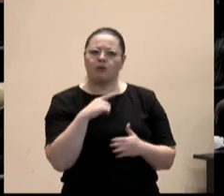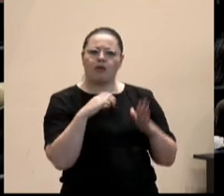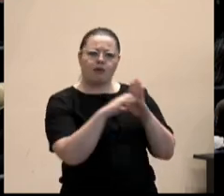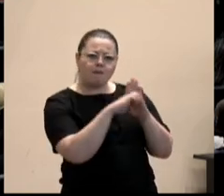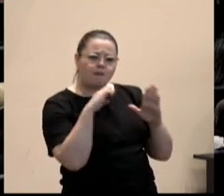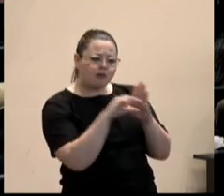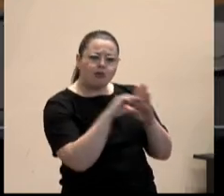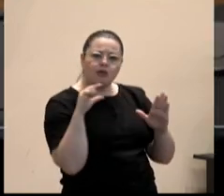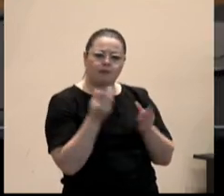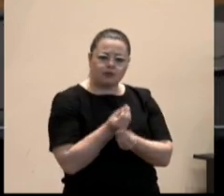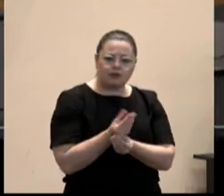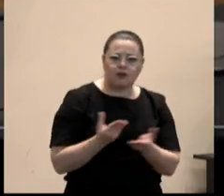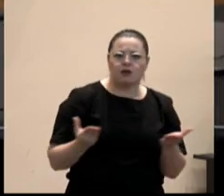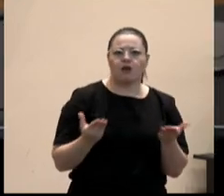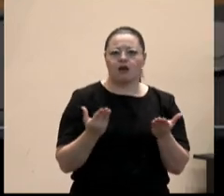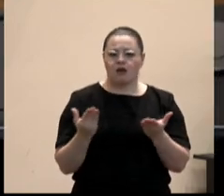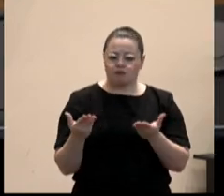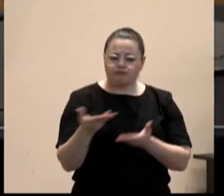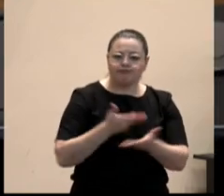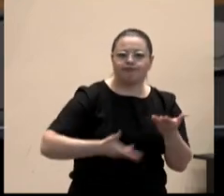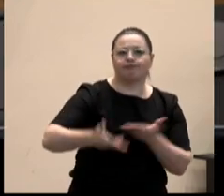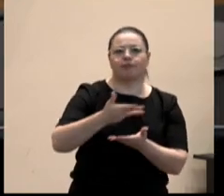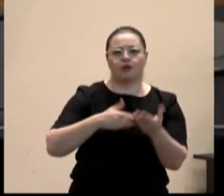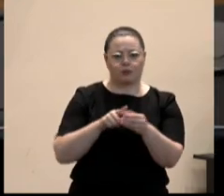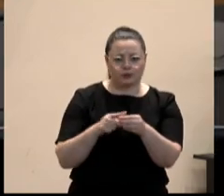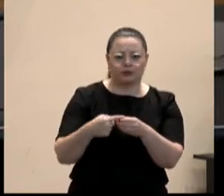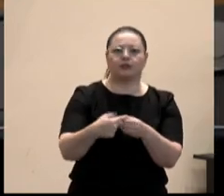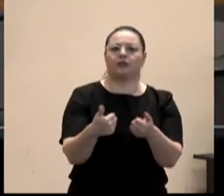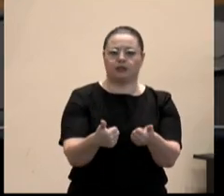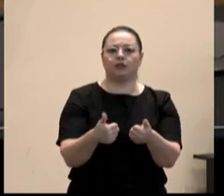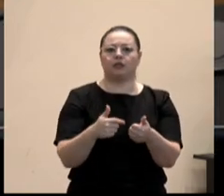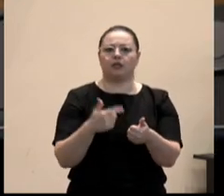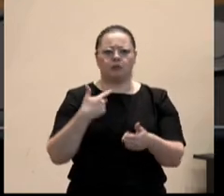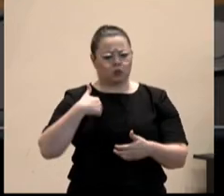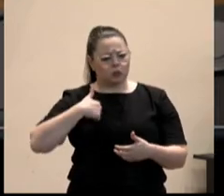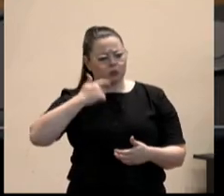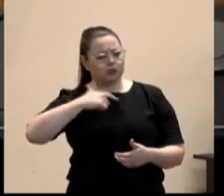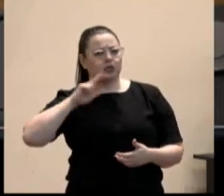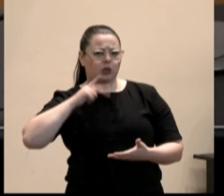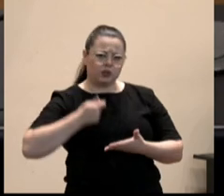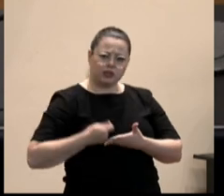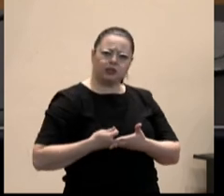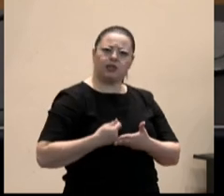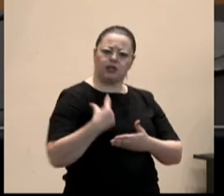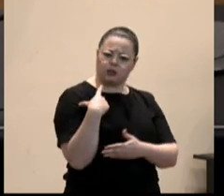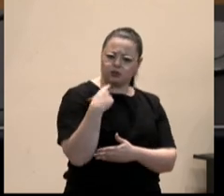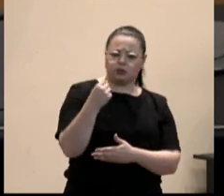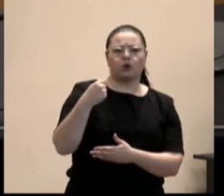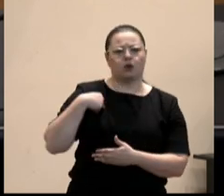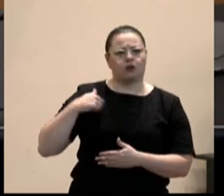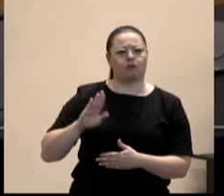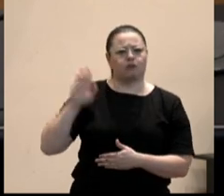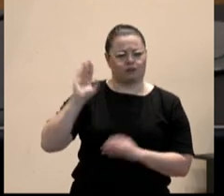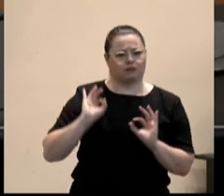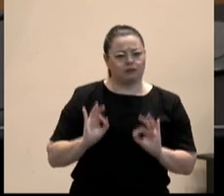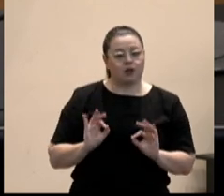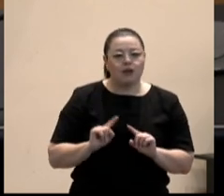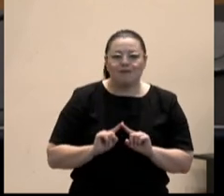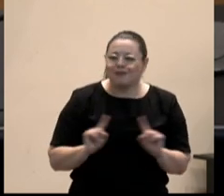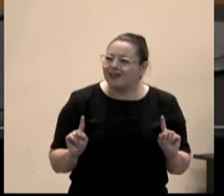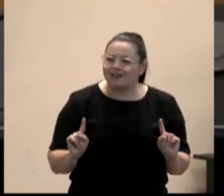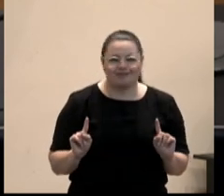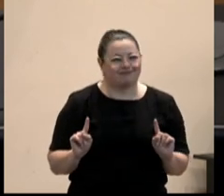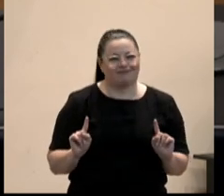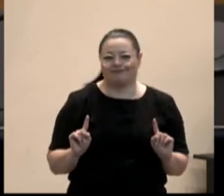nos municípios e, em troca disso, eu ser reconhecida e ser eleita. Mas eu quero